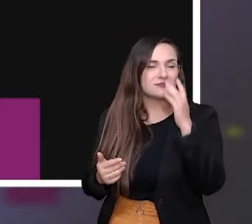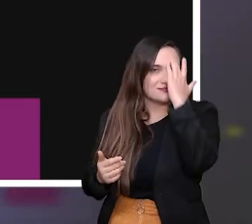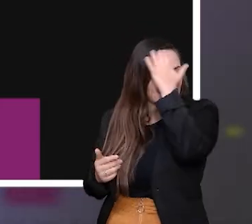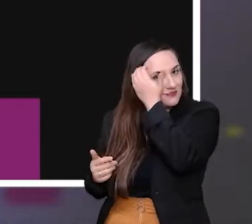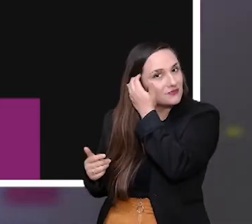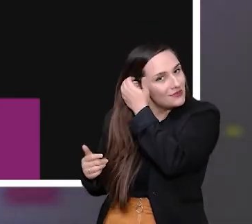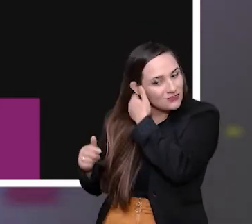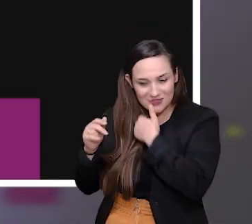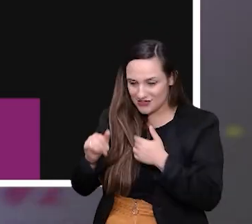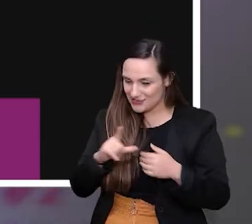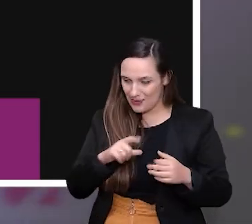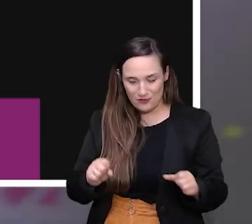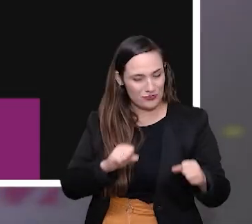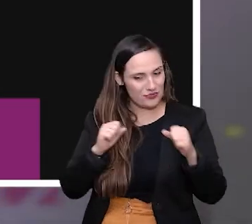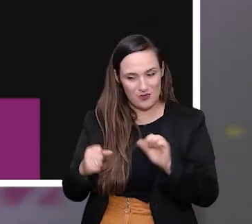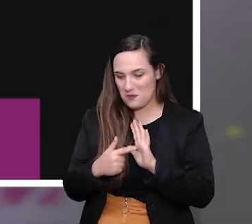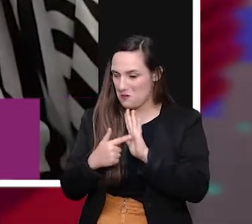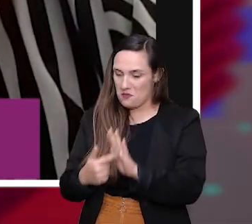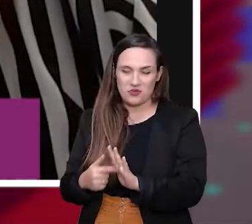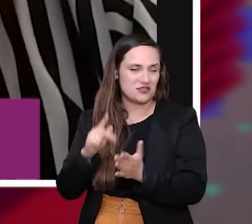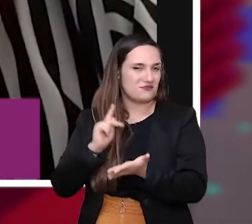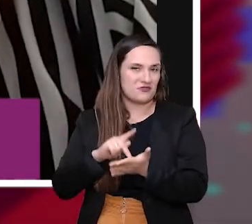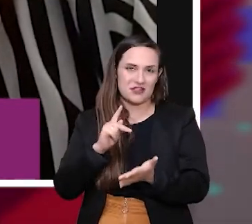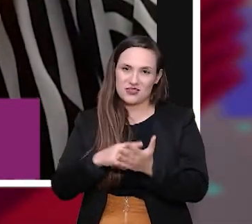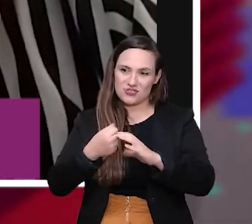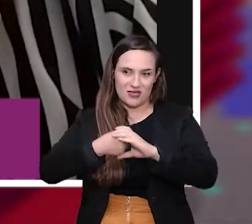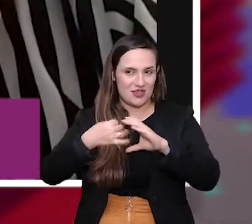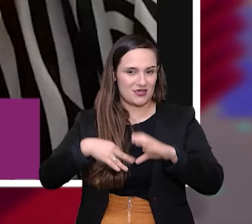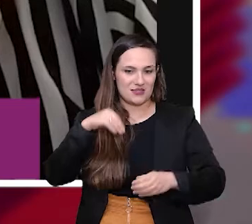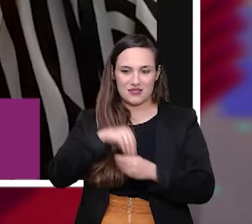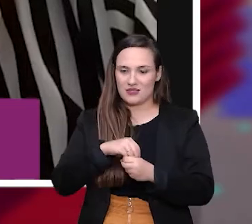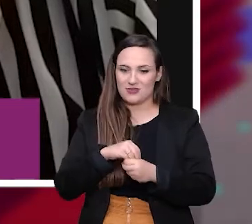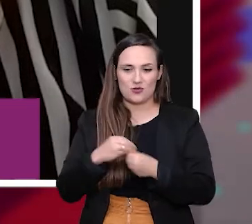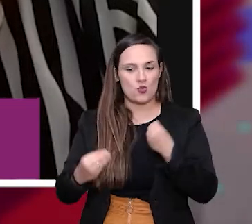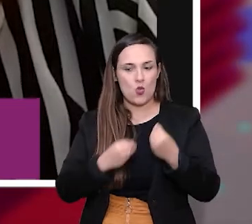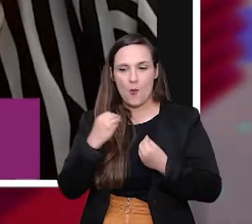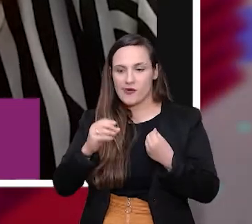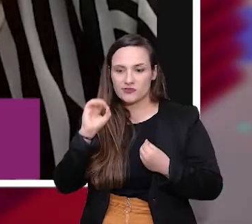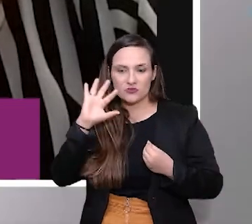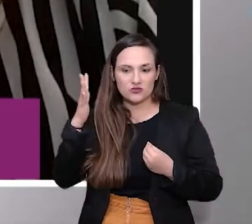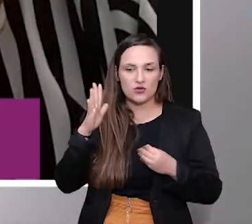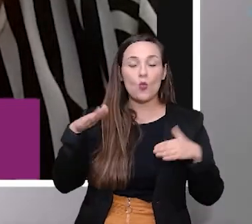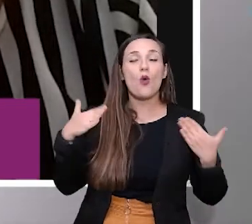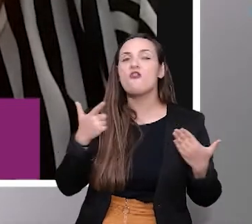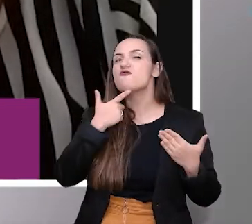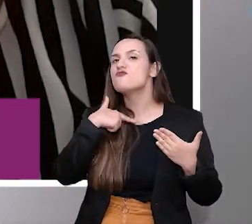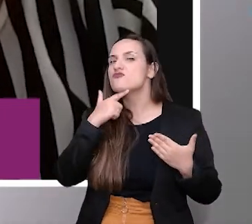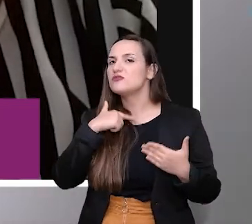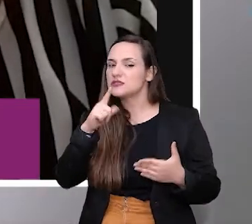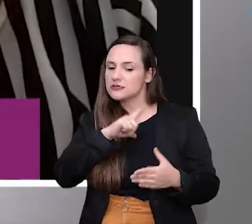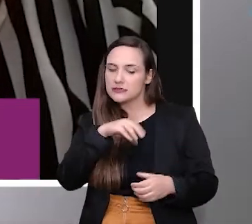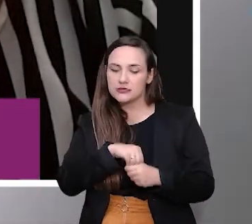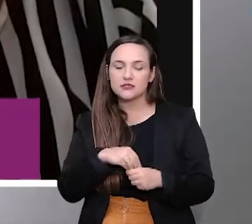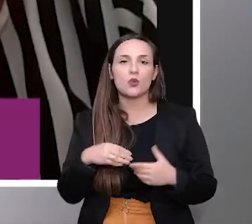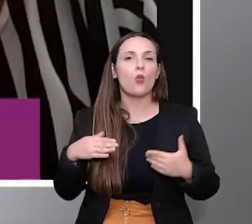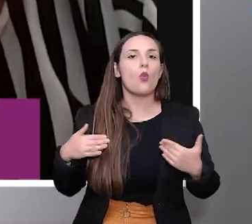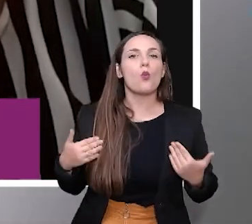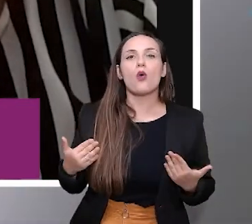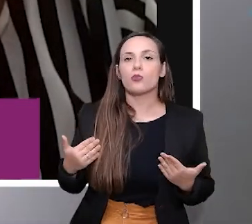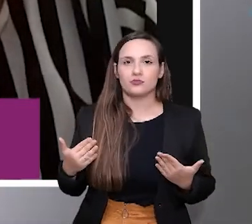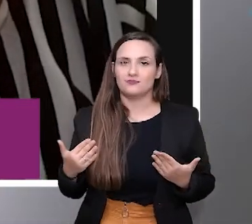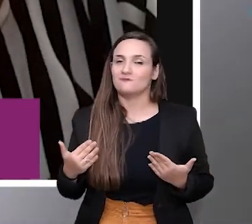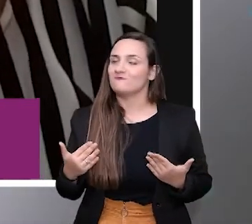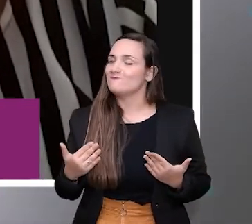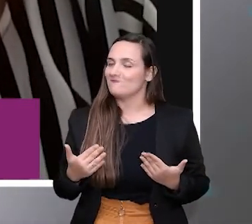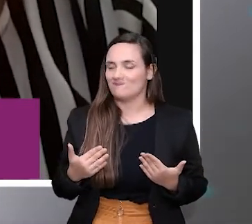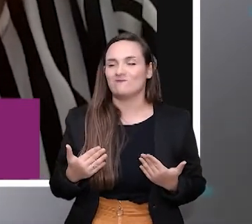que demanda poder, ela revela, de fato, como ela funciona, o que ela deseja, o que ela espera do